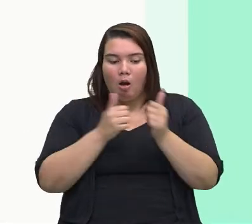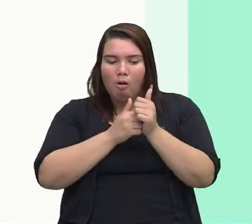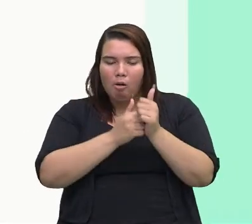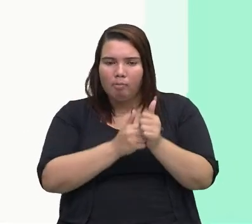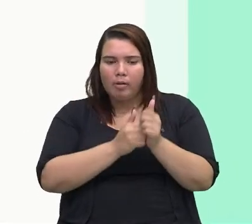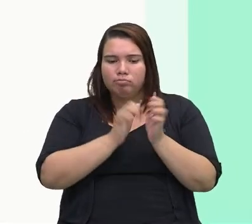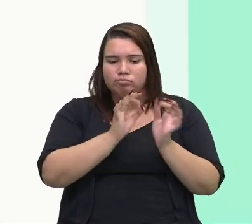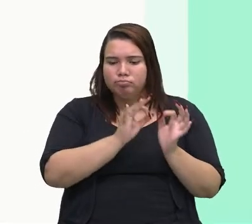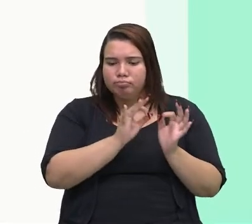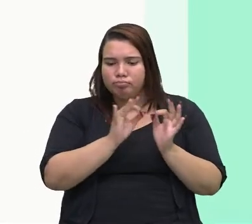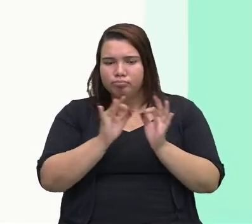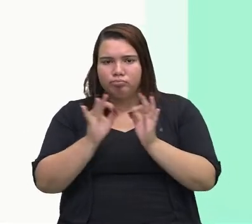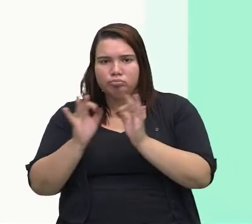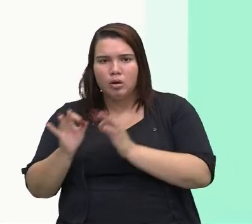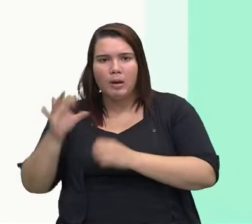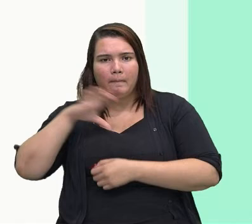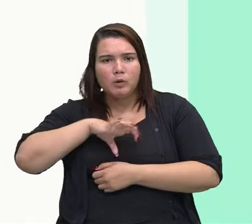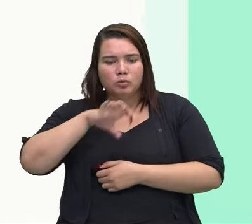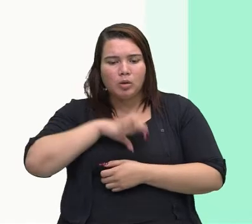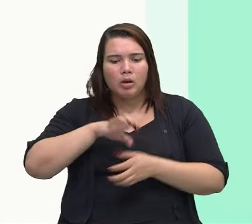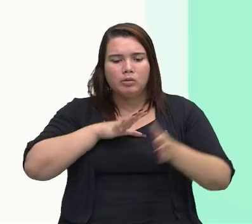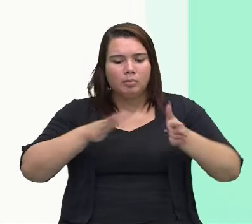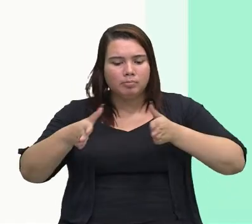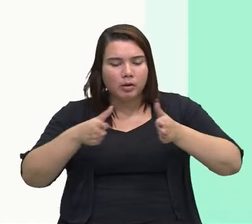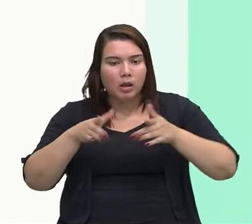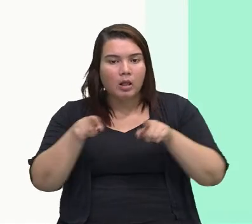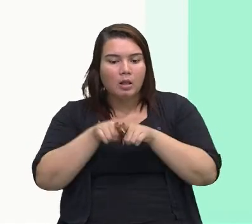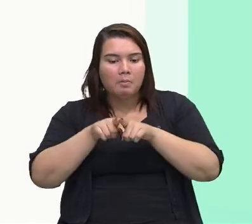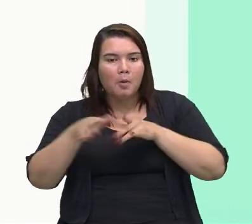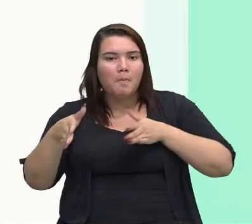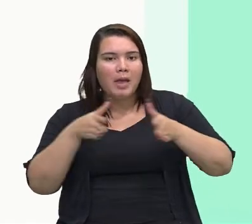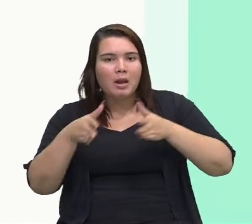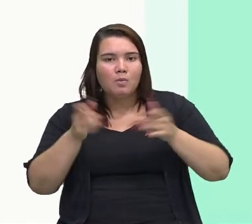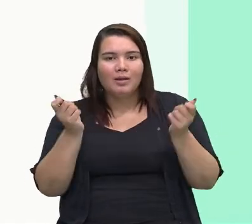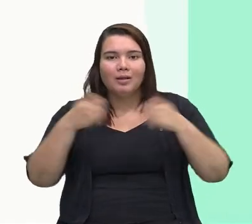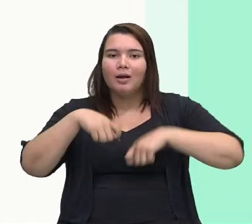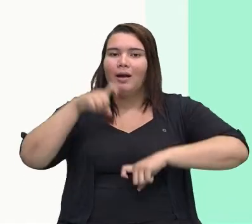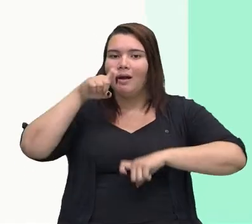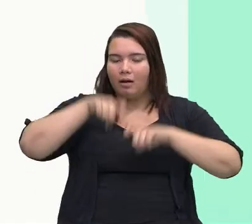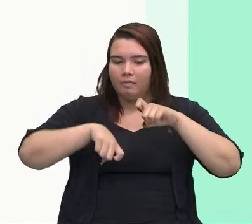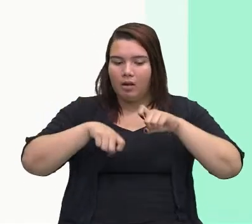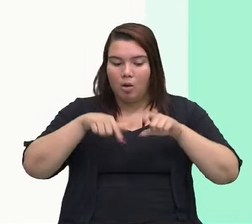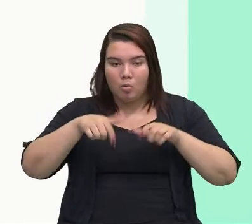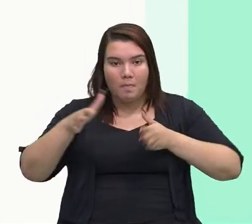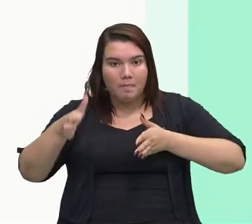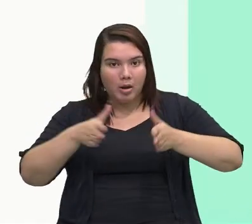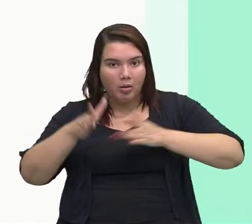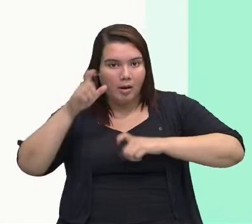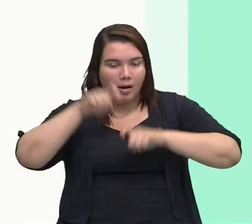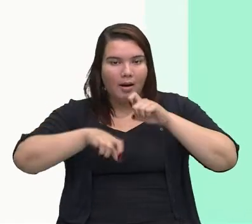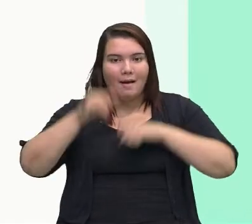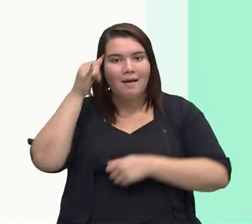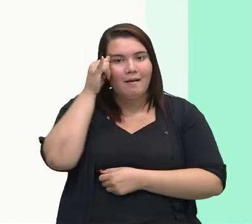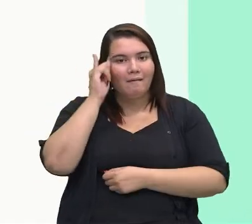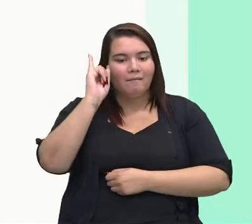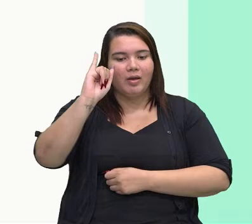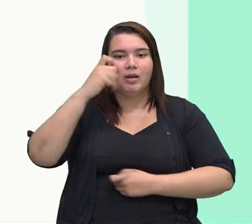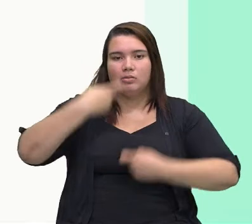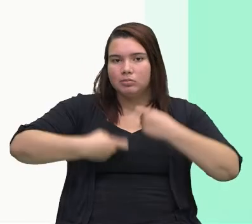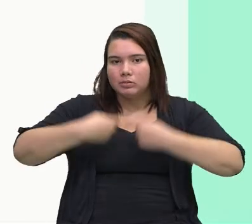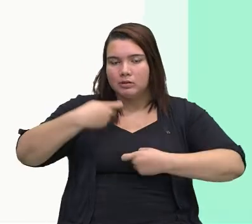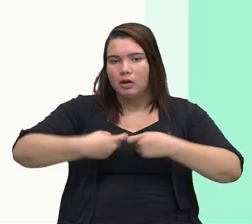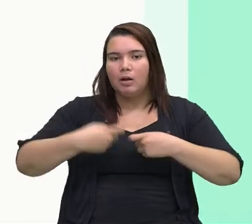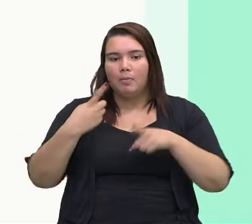seu ciclo menstrual, vai observar o seu período fértil, e nesse período fértil, ela deve evitar o ato sexual, porque ela